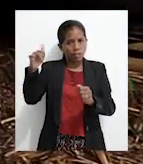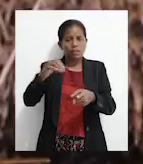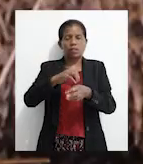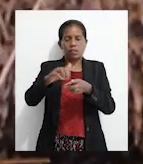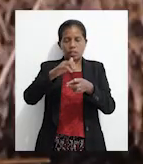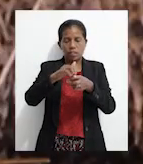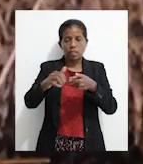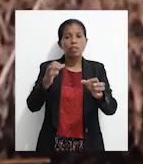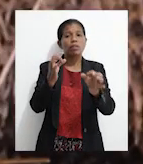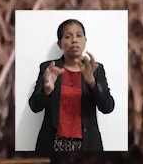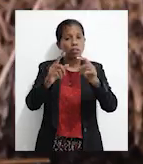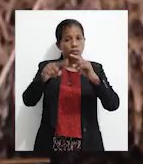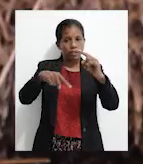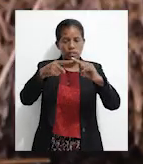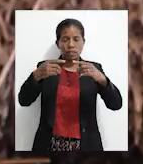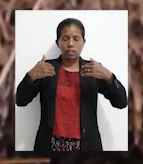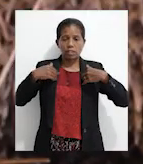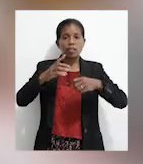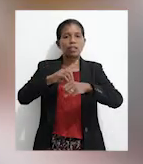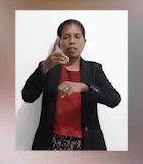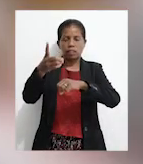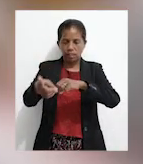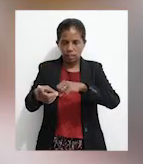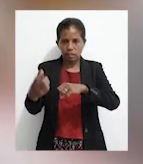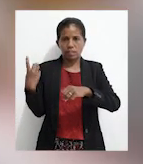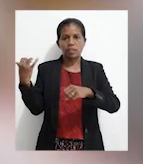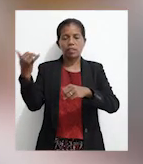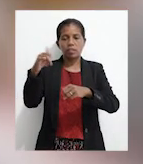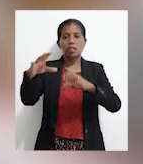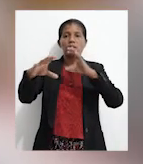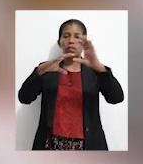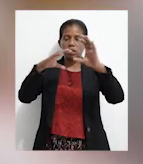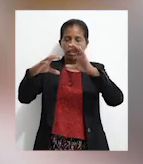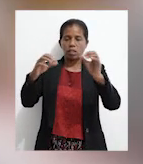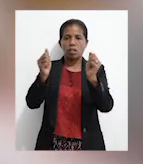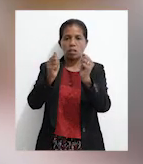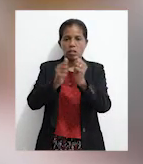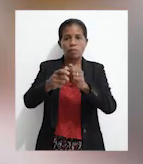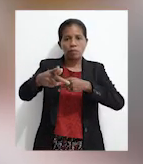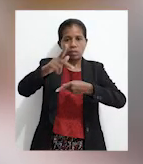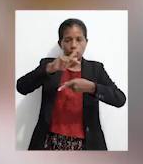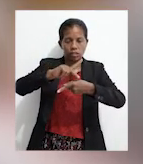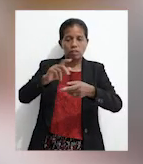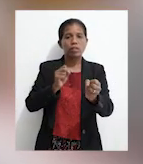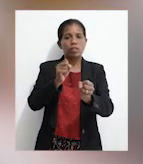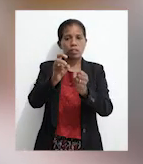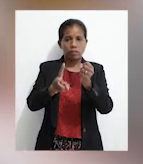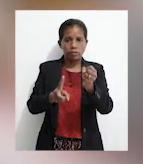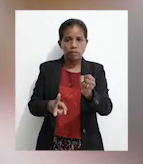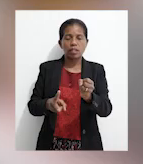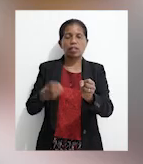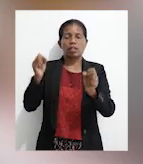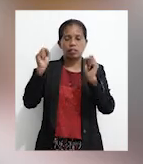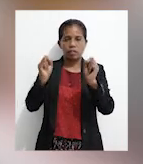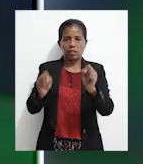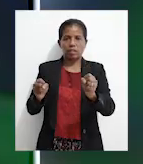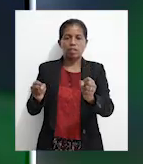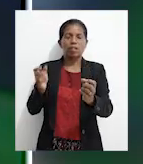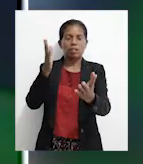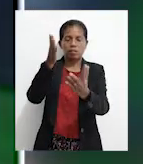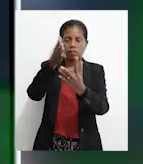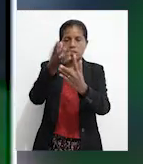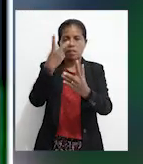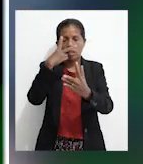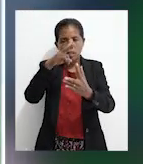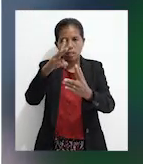ruma sira diretamente koordena keda so proteção civil iha nivel munisipio didak atu bele tu hodi atu aba